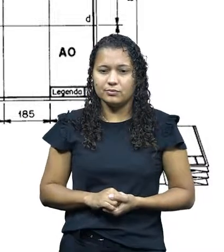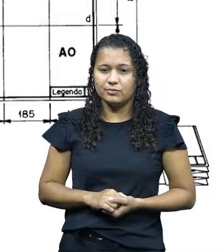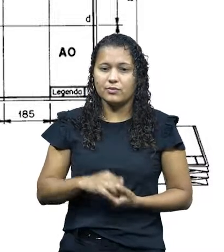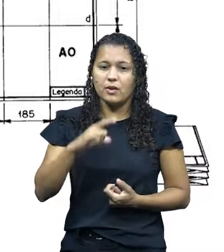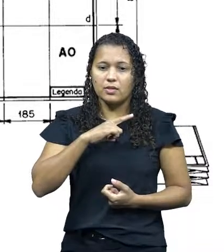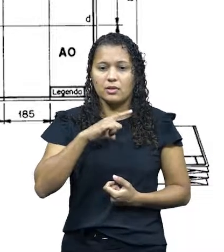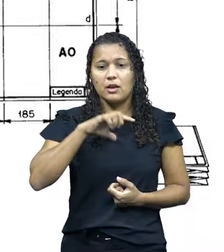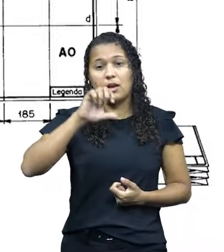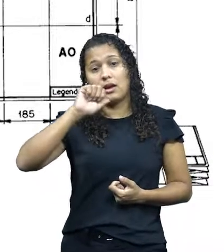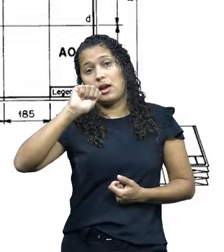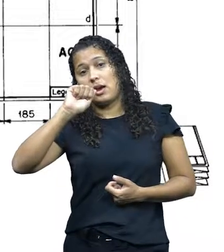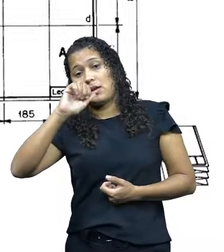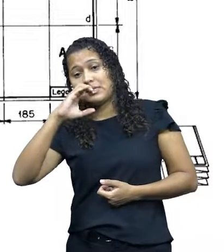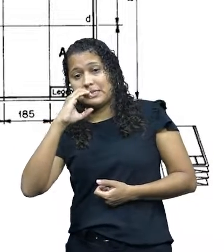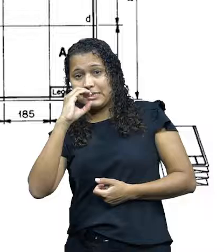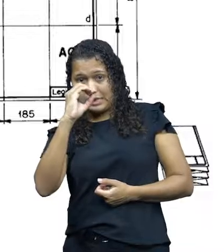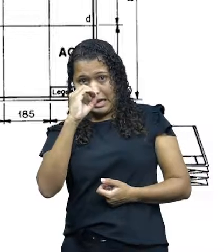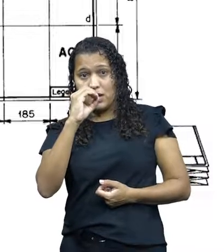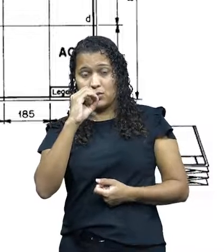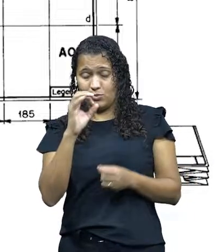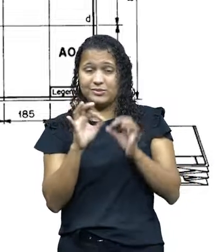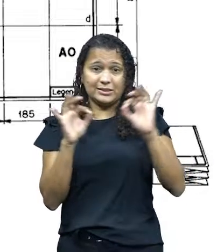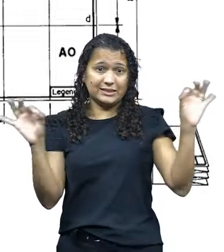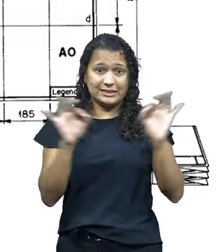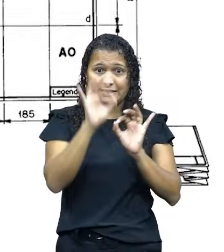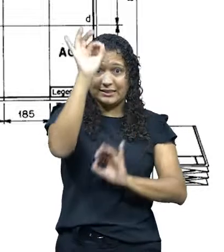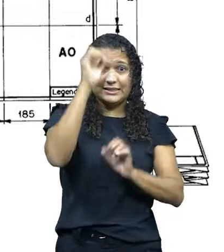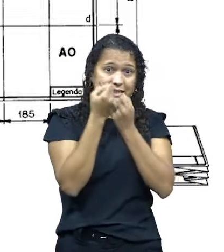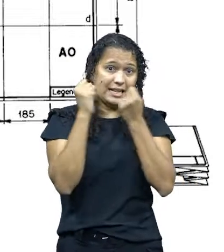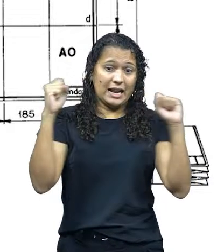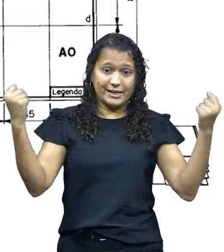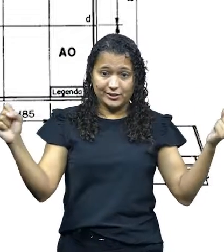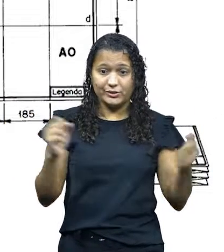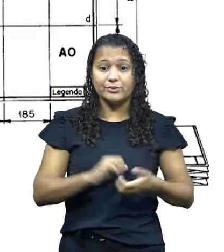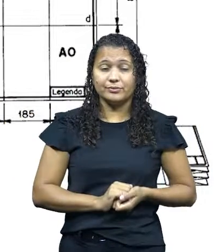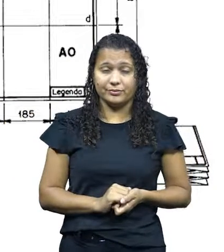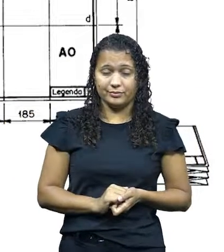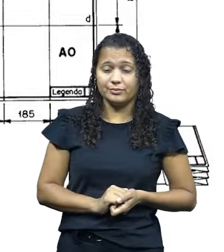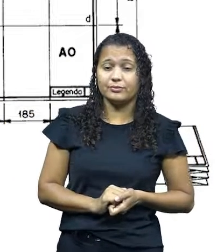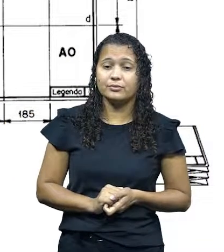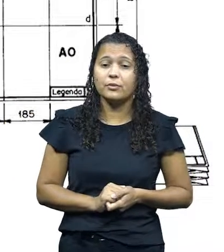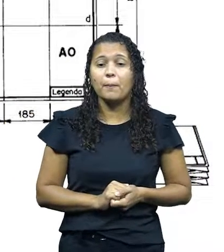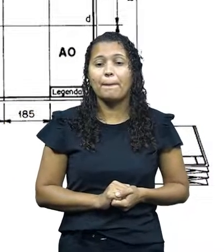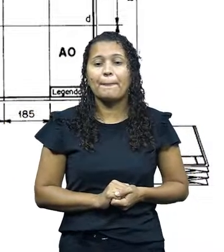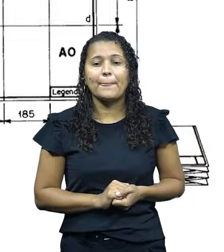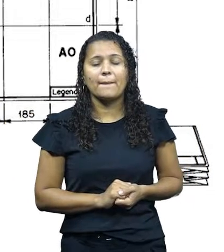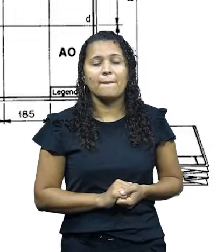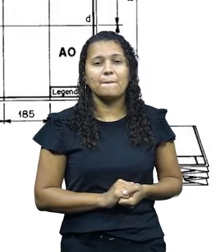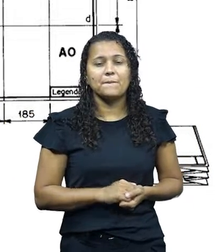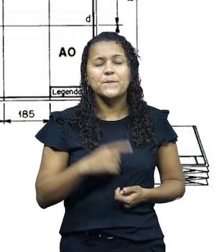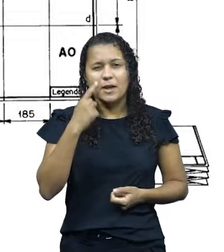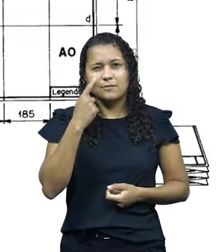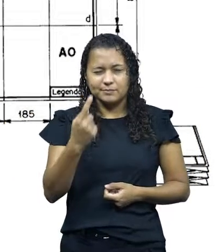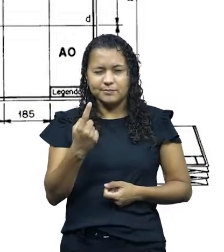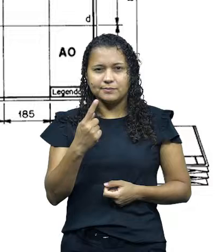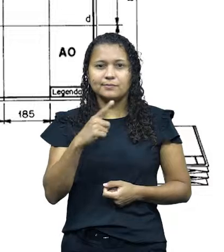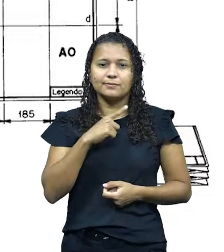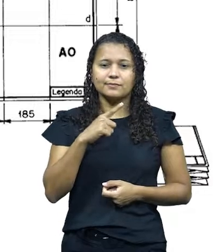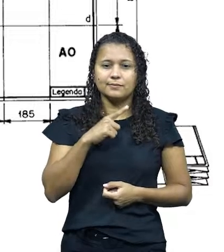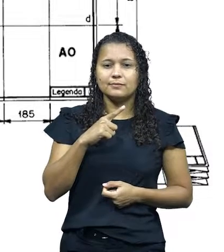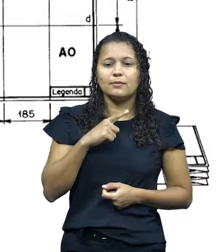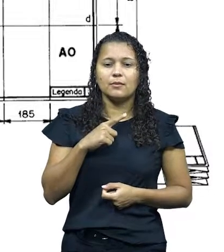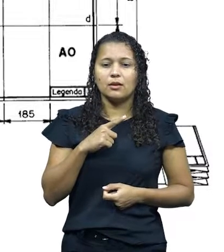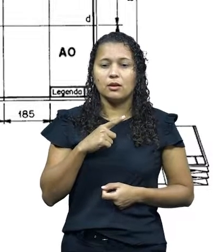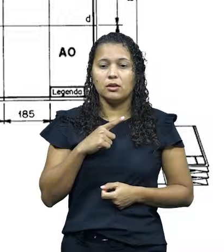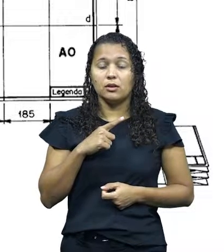exemplo da folha A0, que é a maior que temos, é o maior formato que temos atualmente. Então aqui nós temos, ele